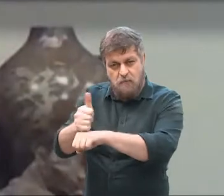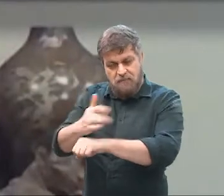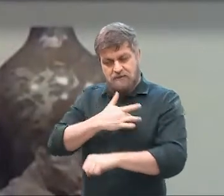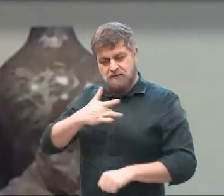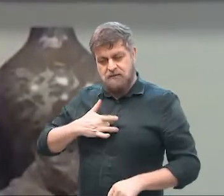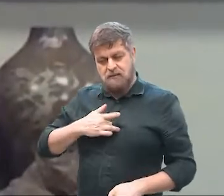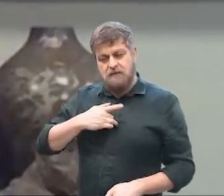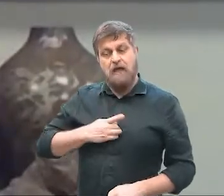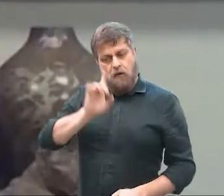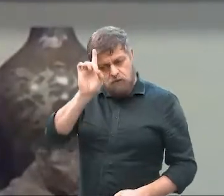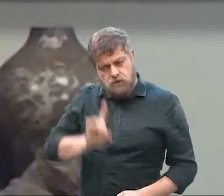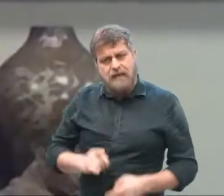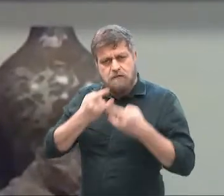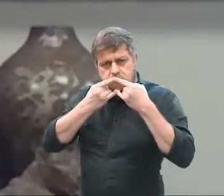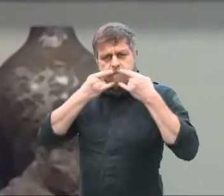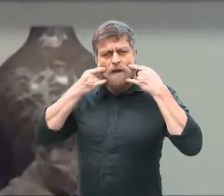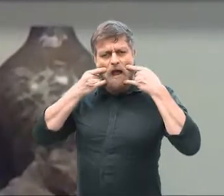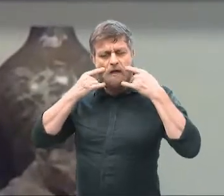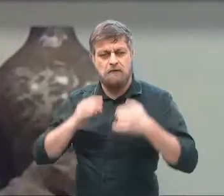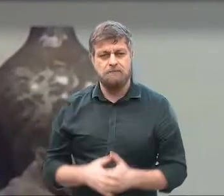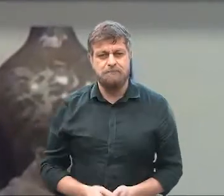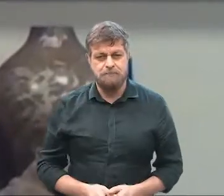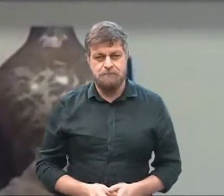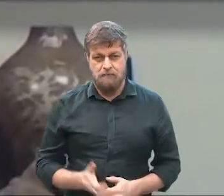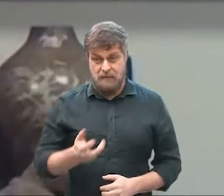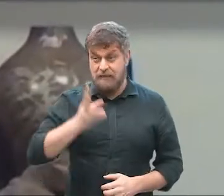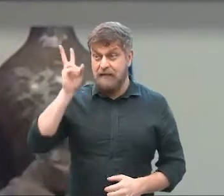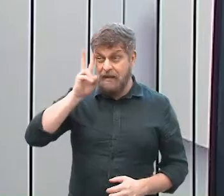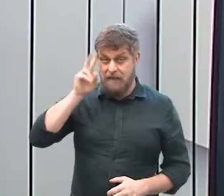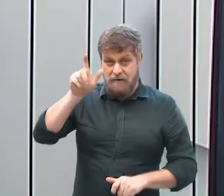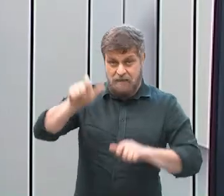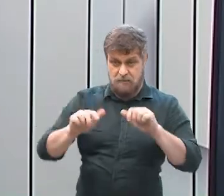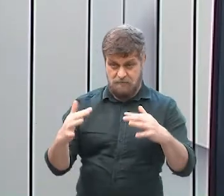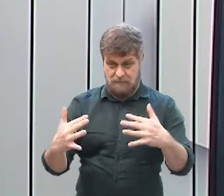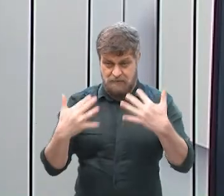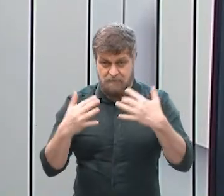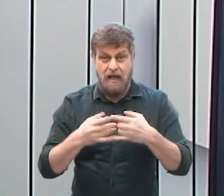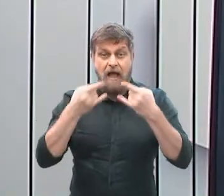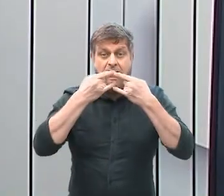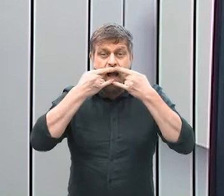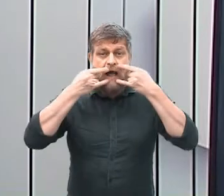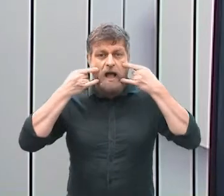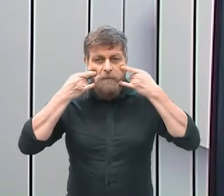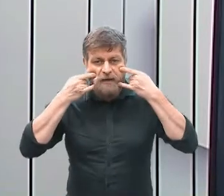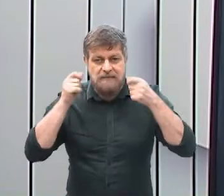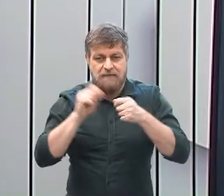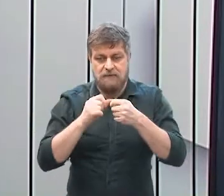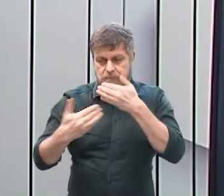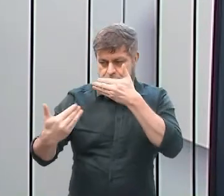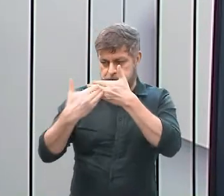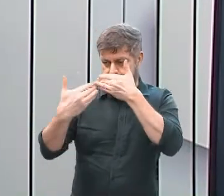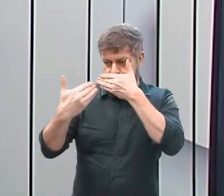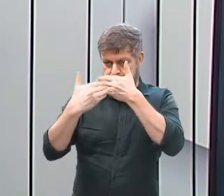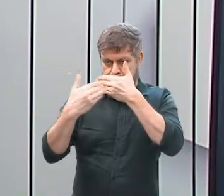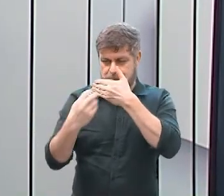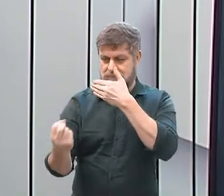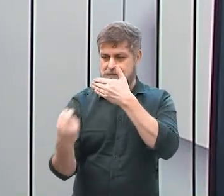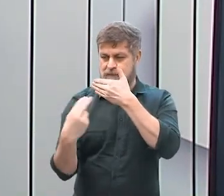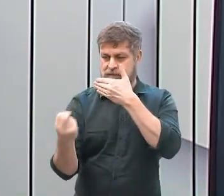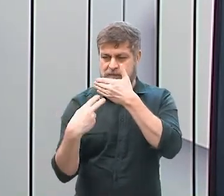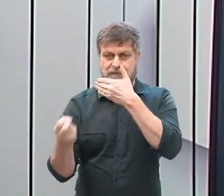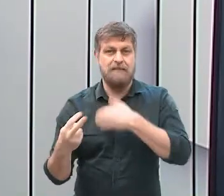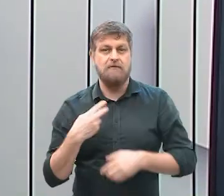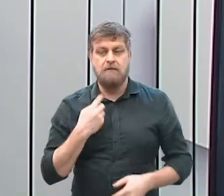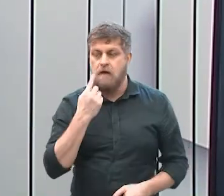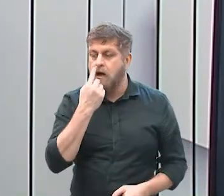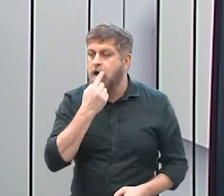trabalhador da saúde campineira. E só lembrando, você que nos assiste, a máscara ela serve, né, de barreira física ao vírus, ele protege a